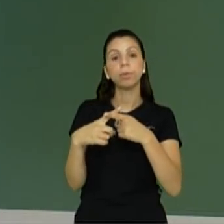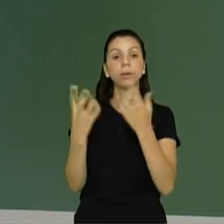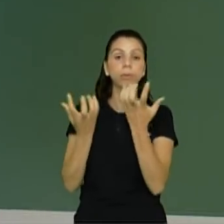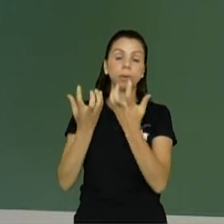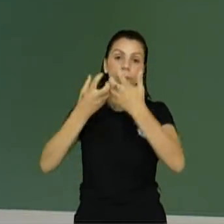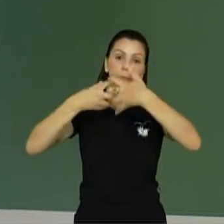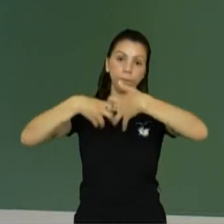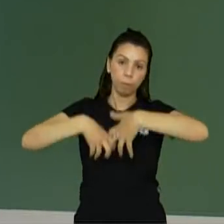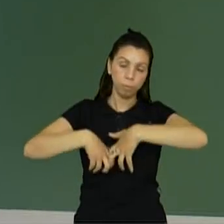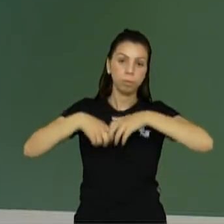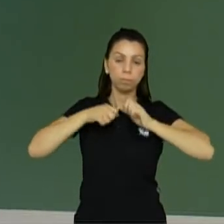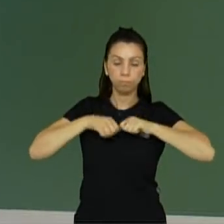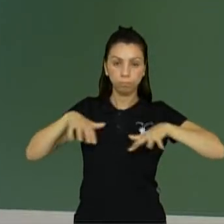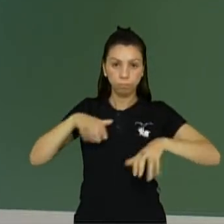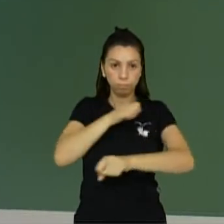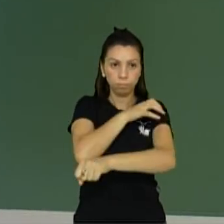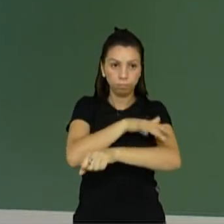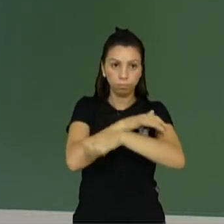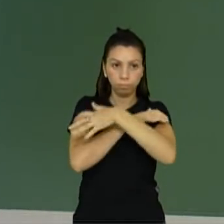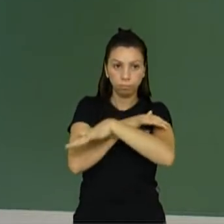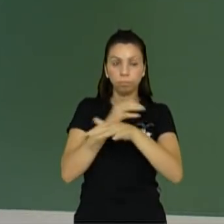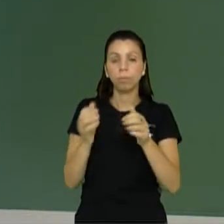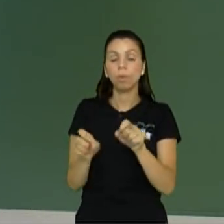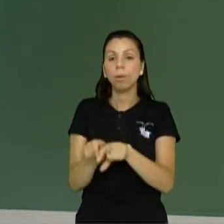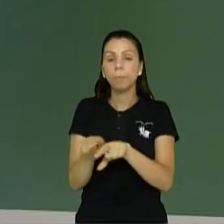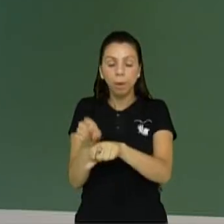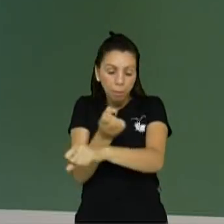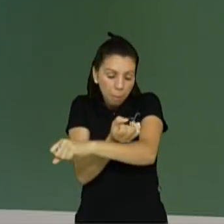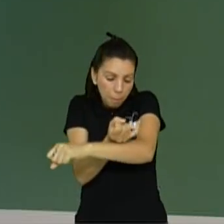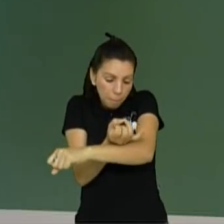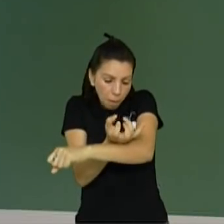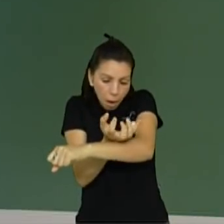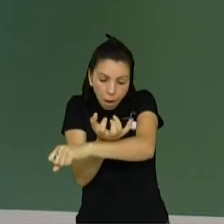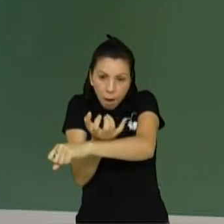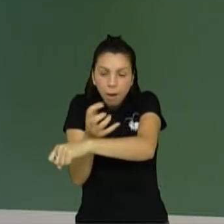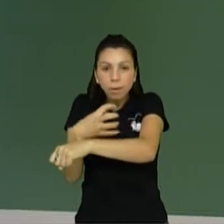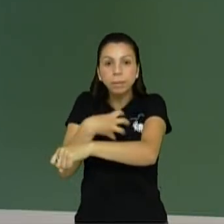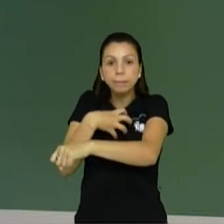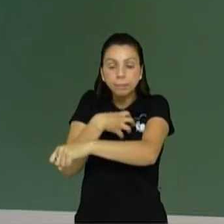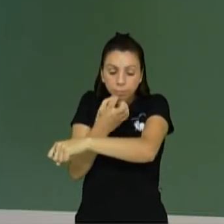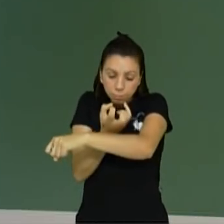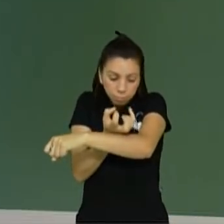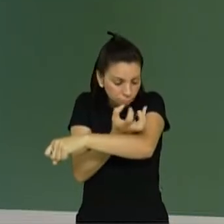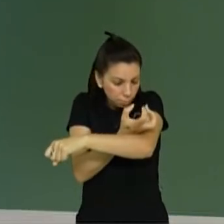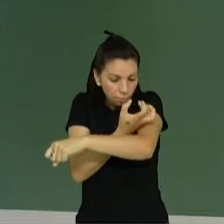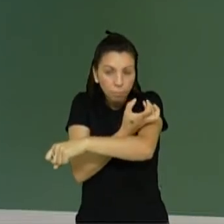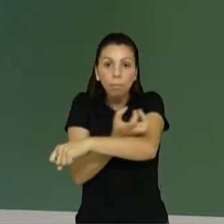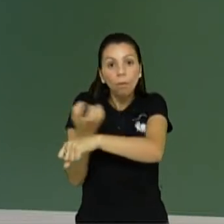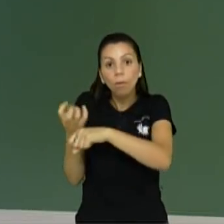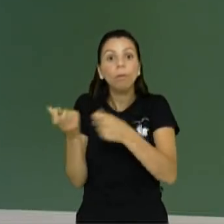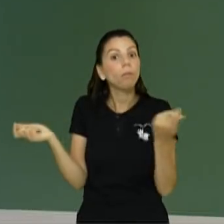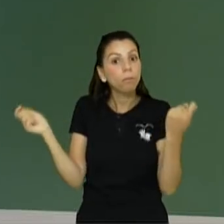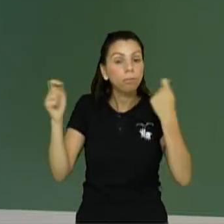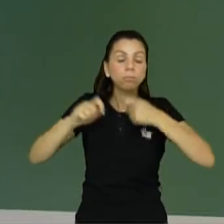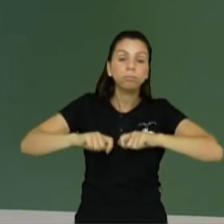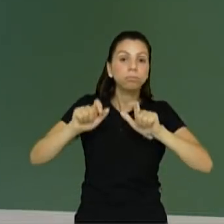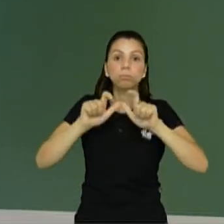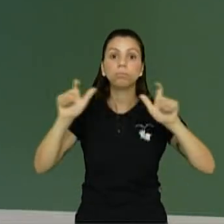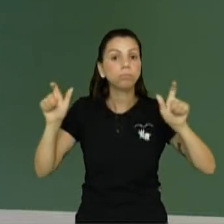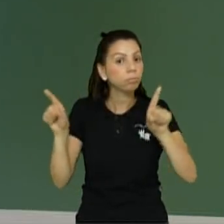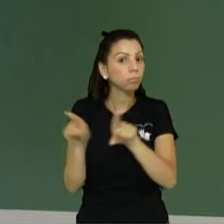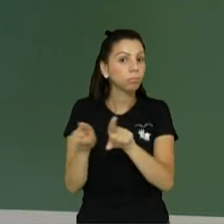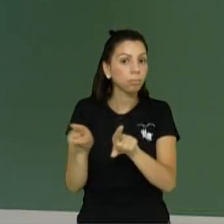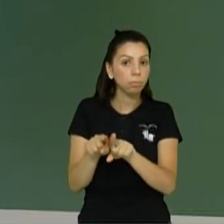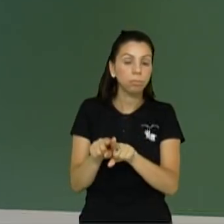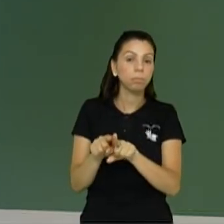função do sistema nervoso. Os pelos sensitivos desses animais também têm uma capacidade muito mais aguçada do que lá